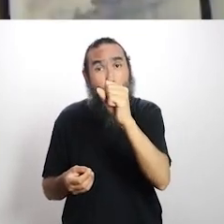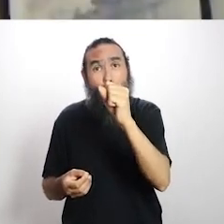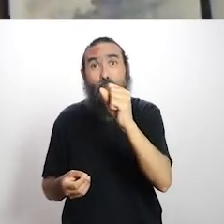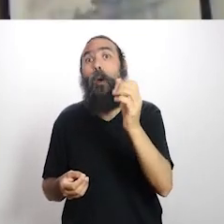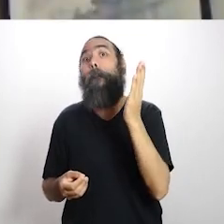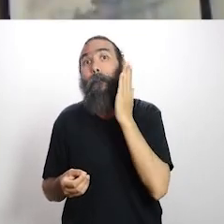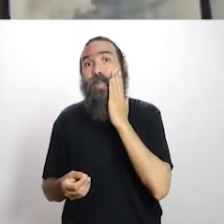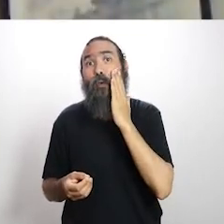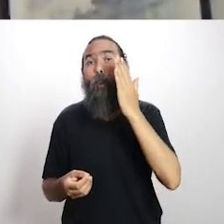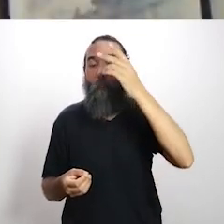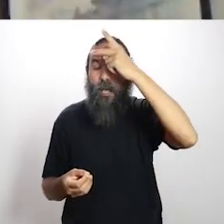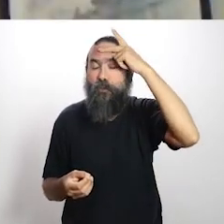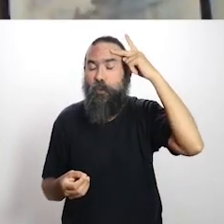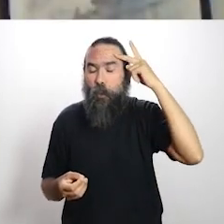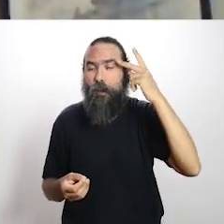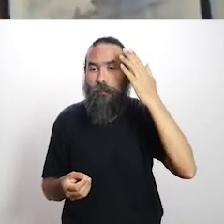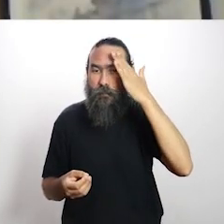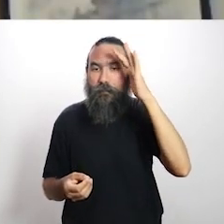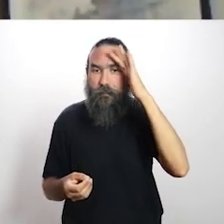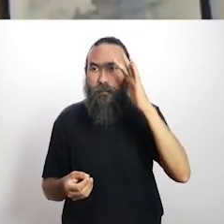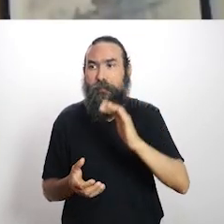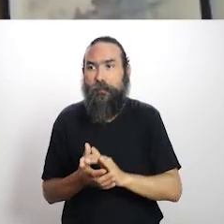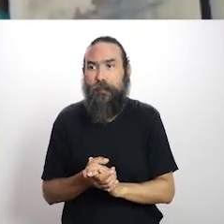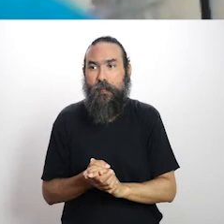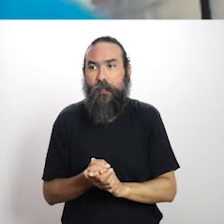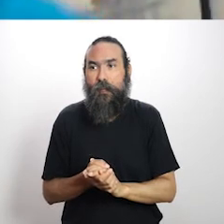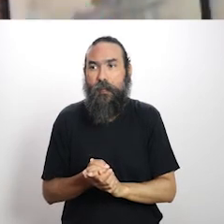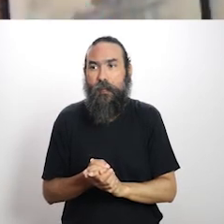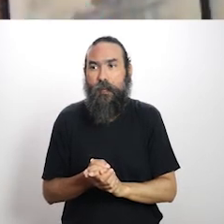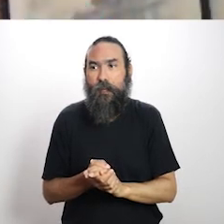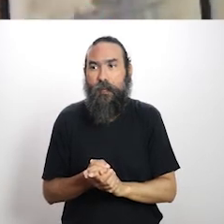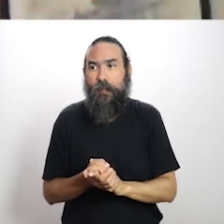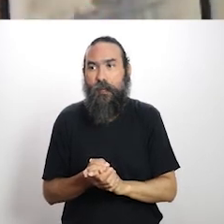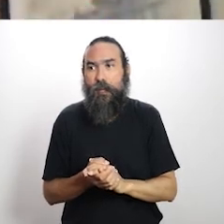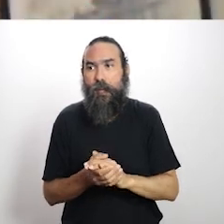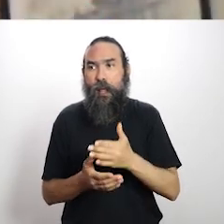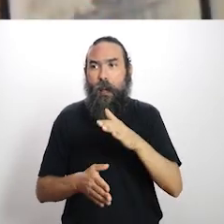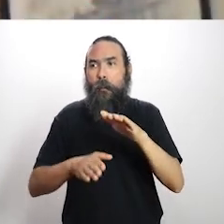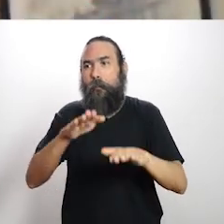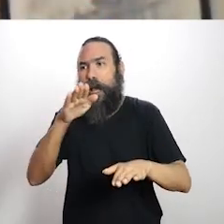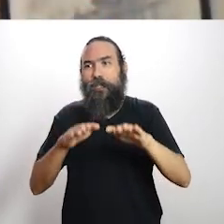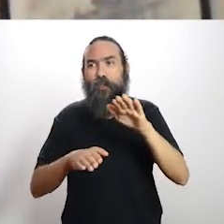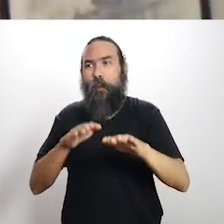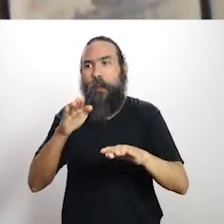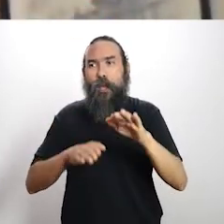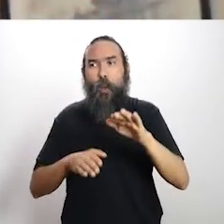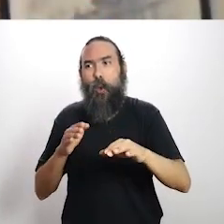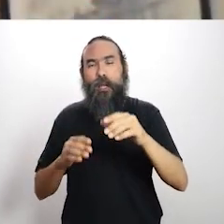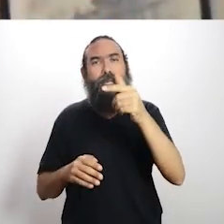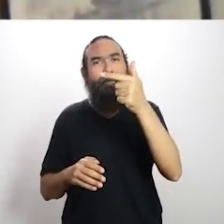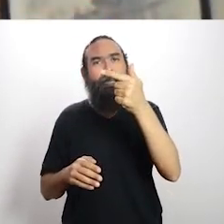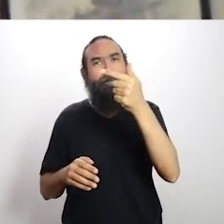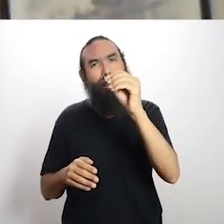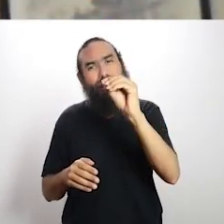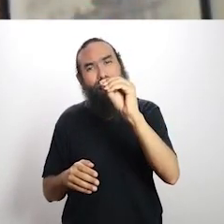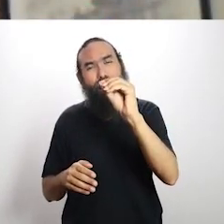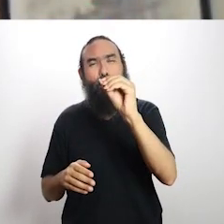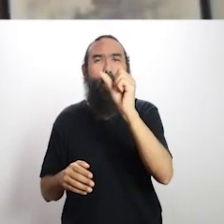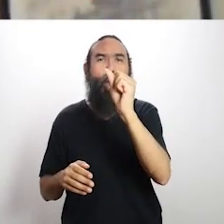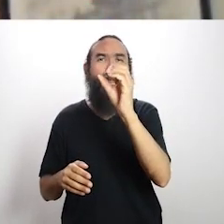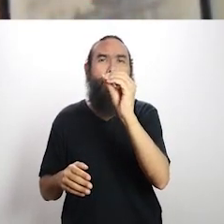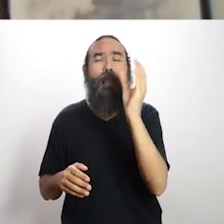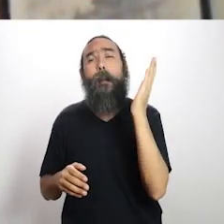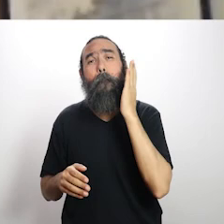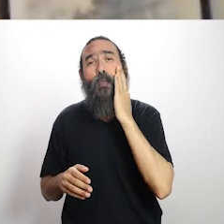imaginando isso pensei que fosse um pouquinho mais estava calculando um pouco mais a população mas é isso em torno de uns 60 70